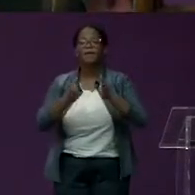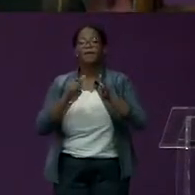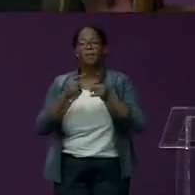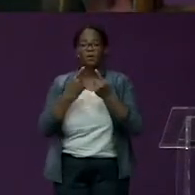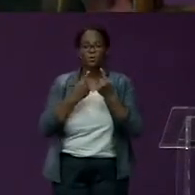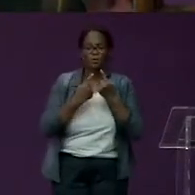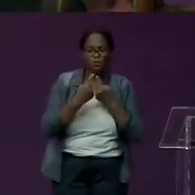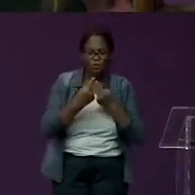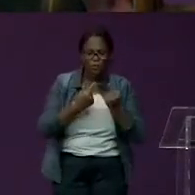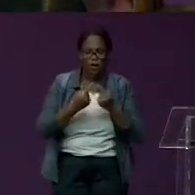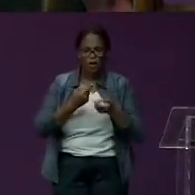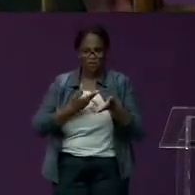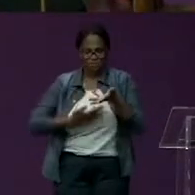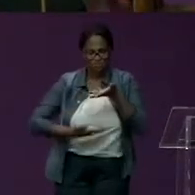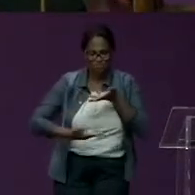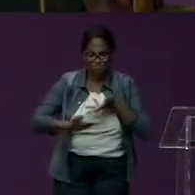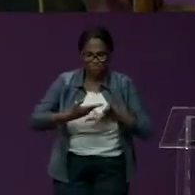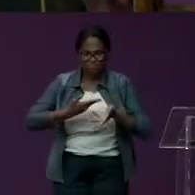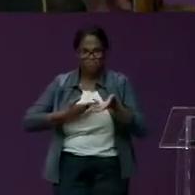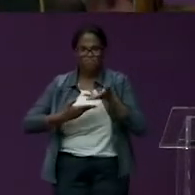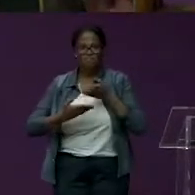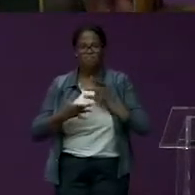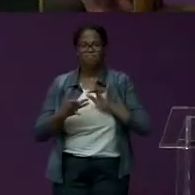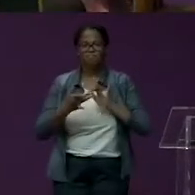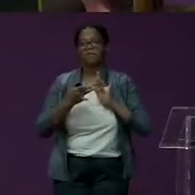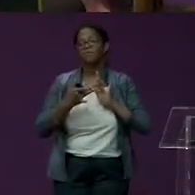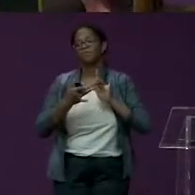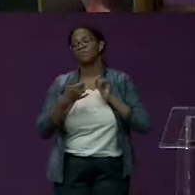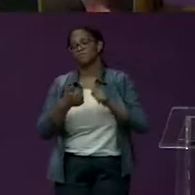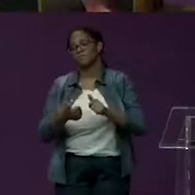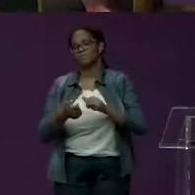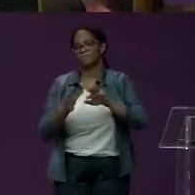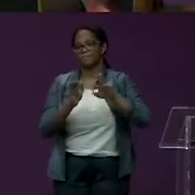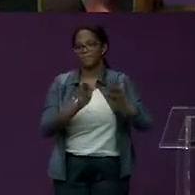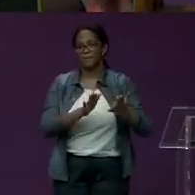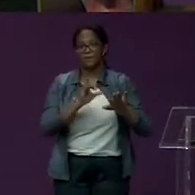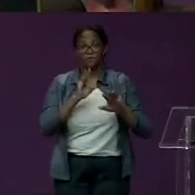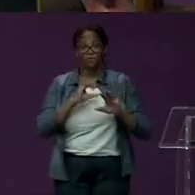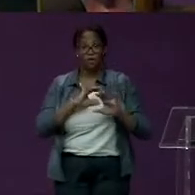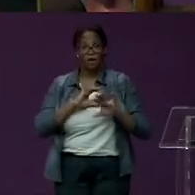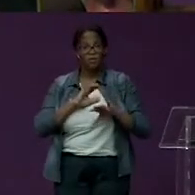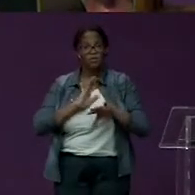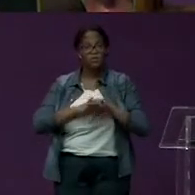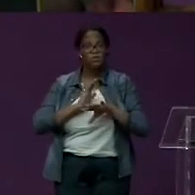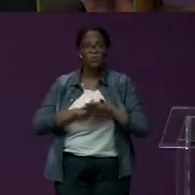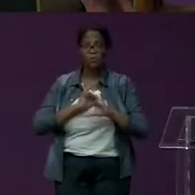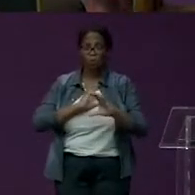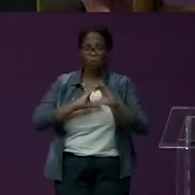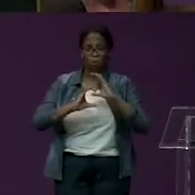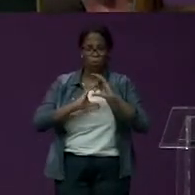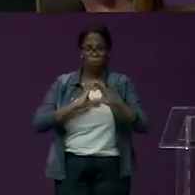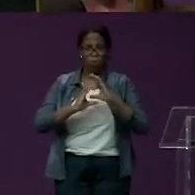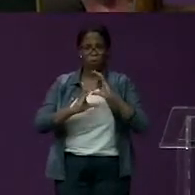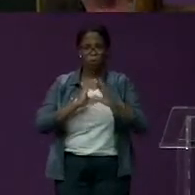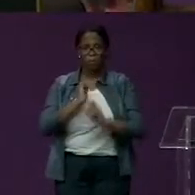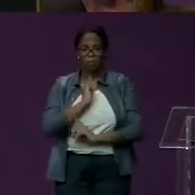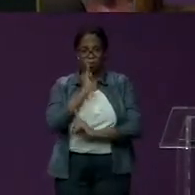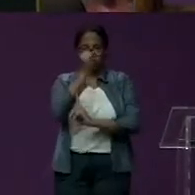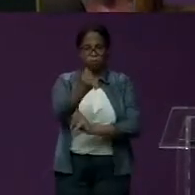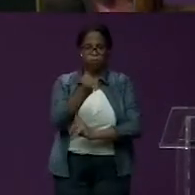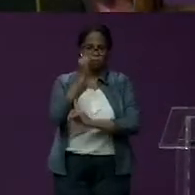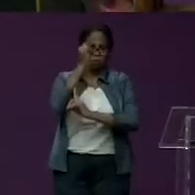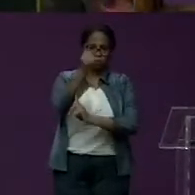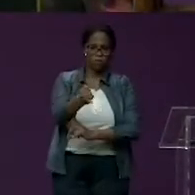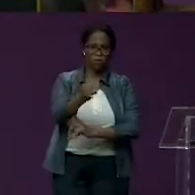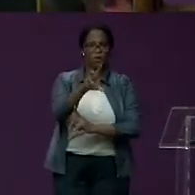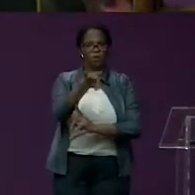do diálogo, da troca, da interação, não sendo uma comunicação de única via ou